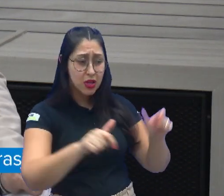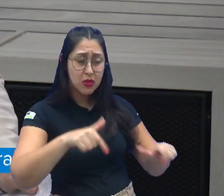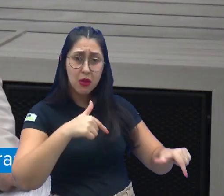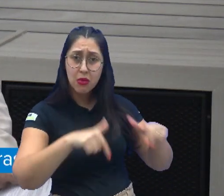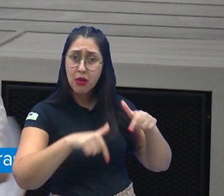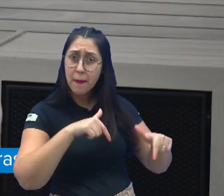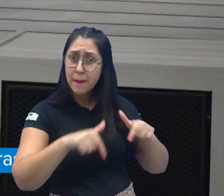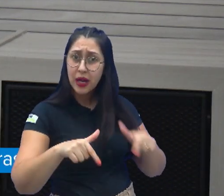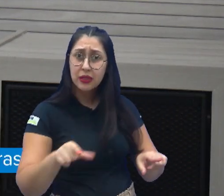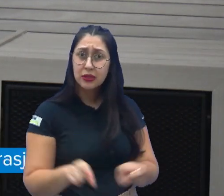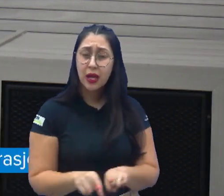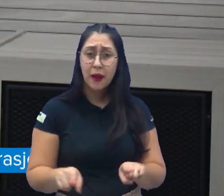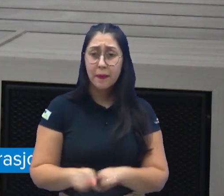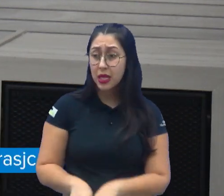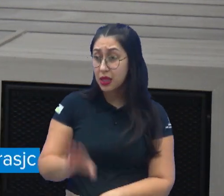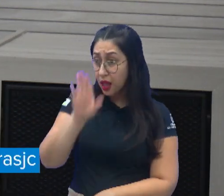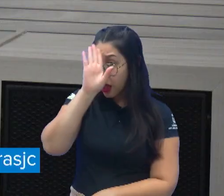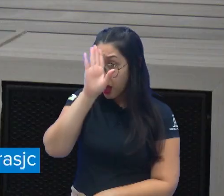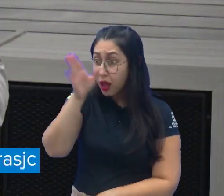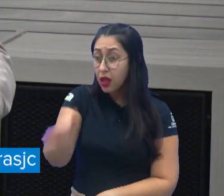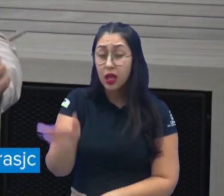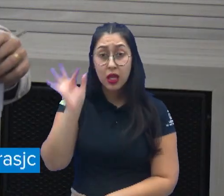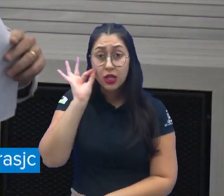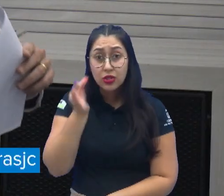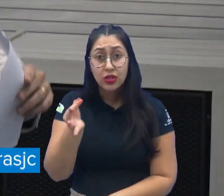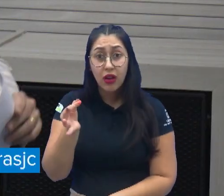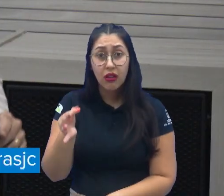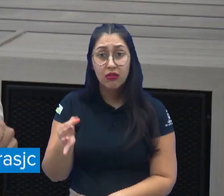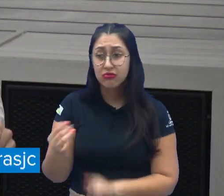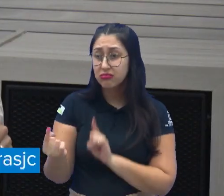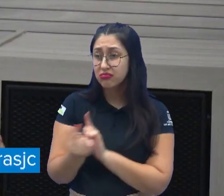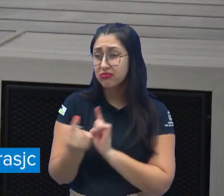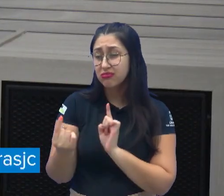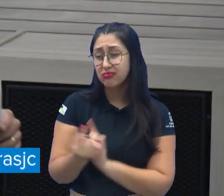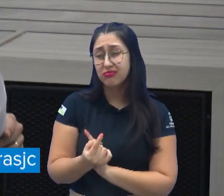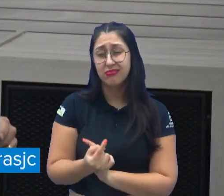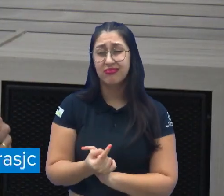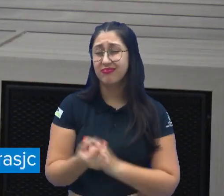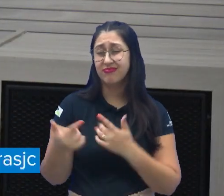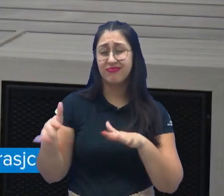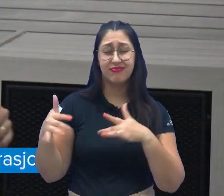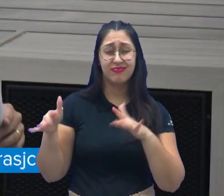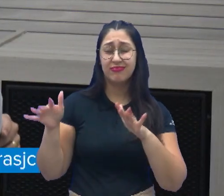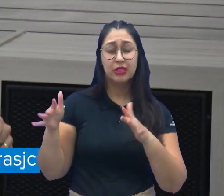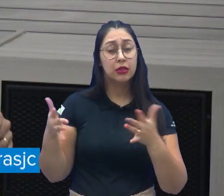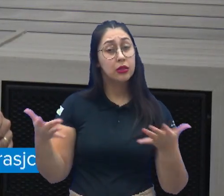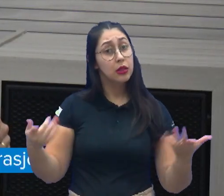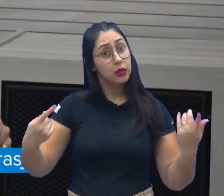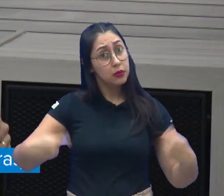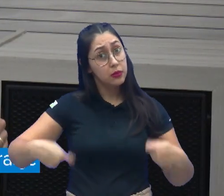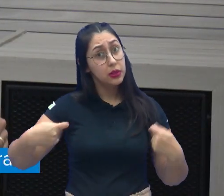do Acesso Já não atendem corretamente, não tem aquele carinho pela causa. Precisa